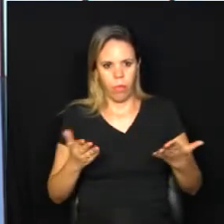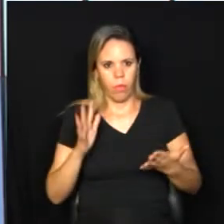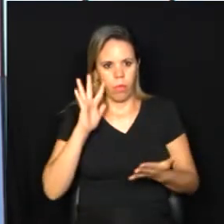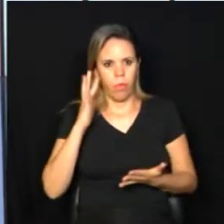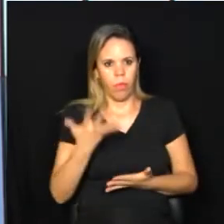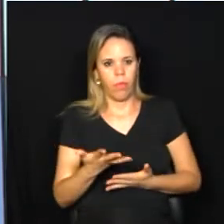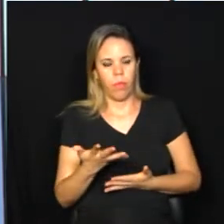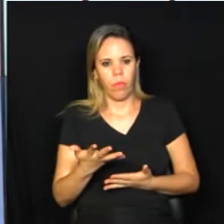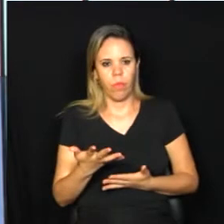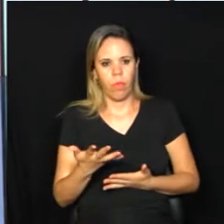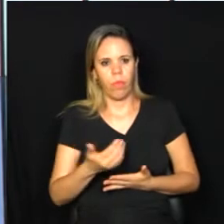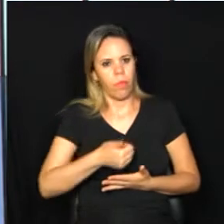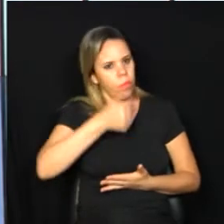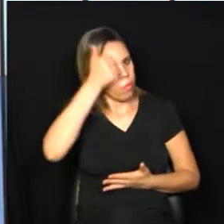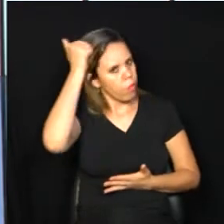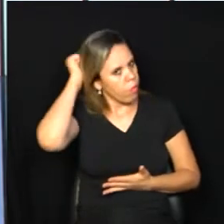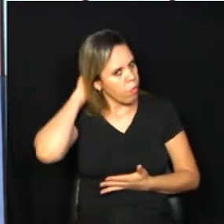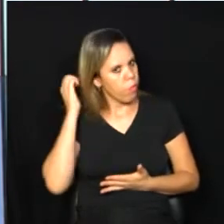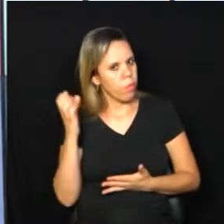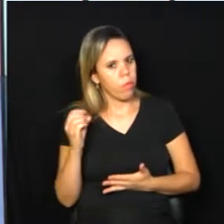Olha, ó,